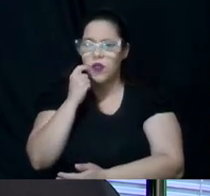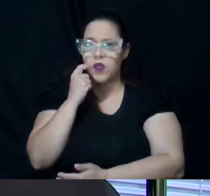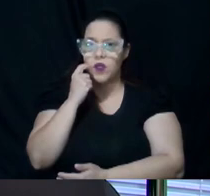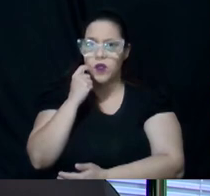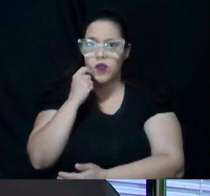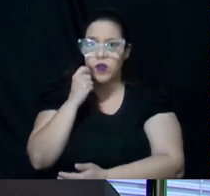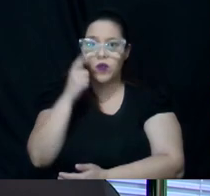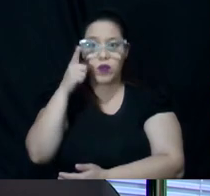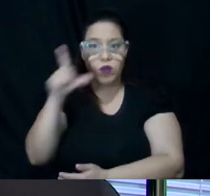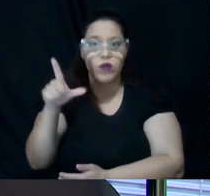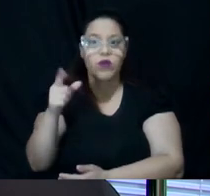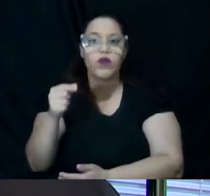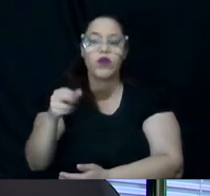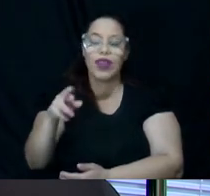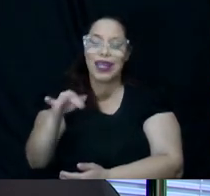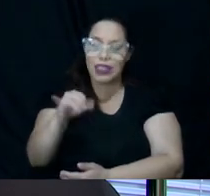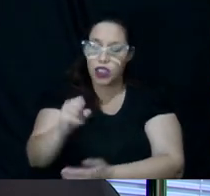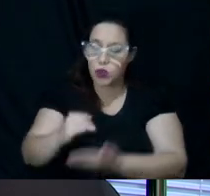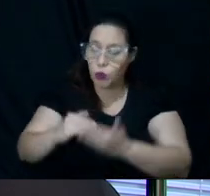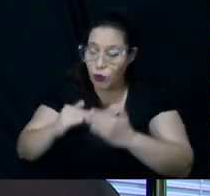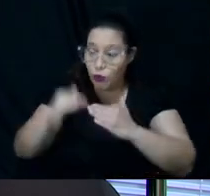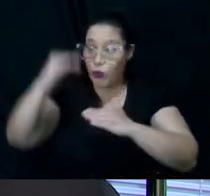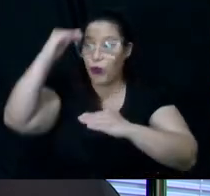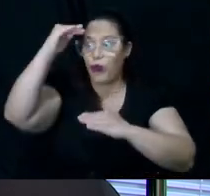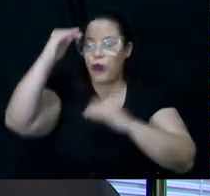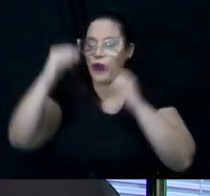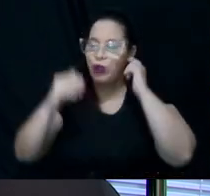taxas de juros mais altas. E aí pode, se a pessoa